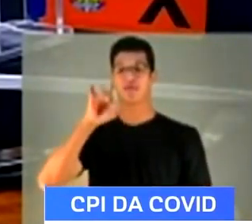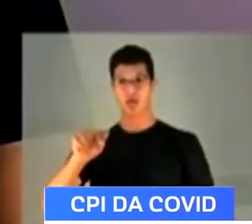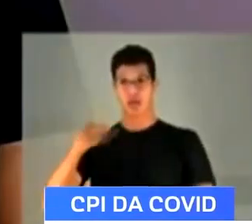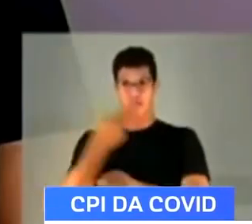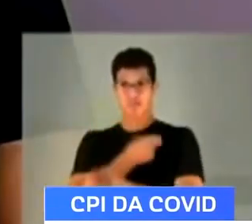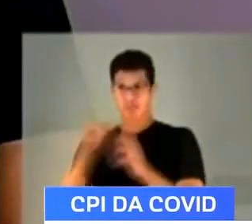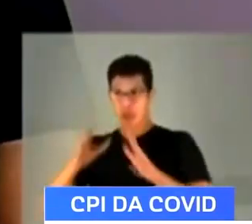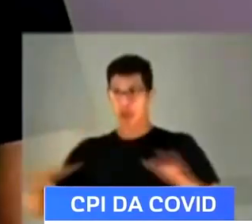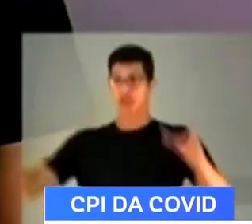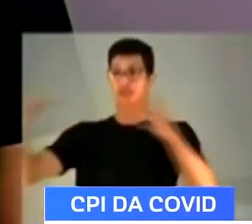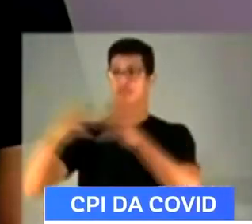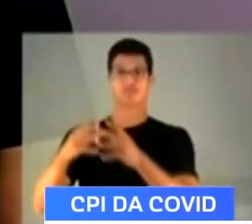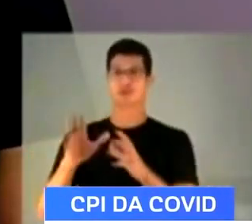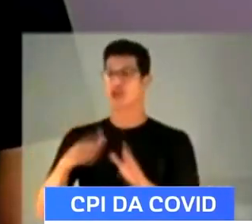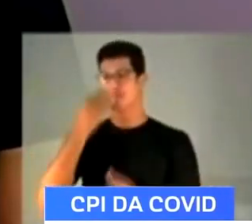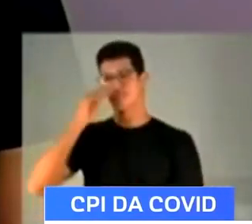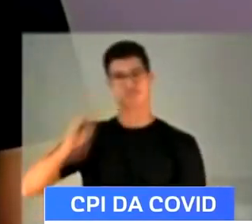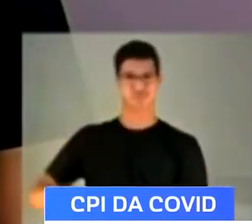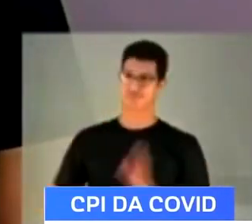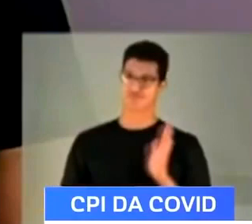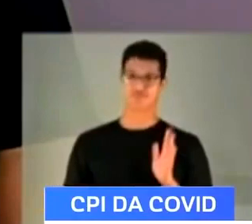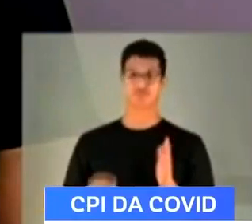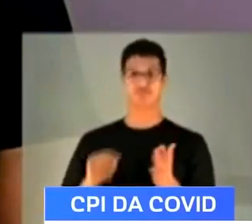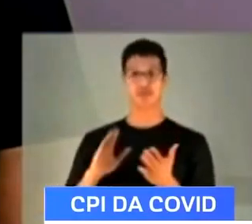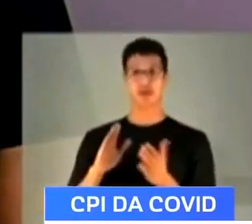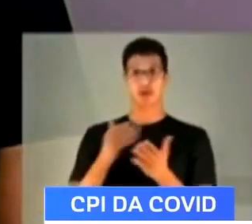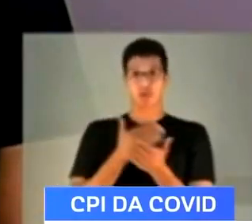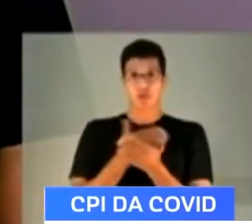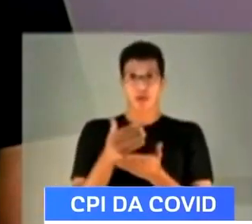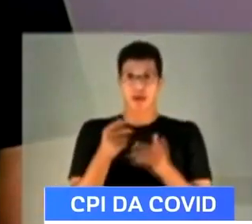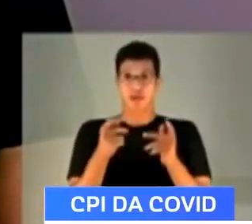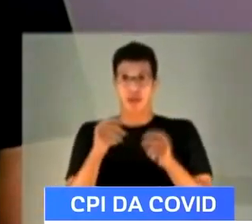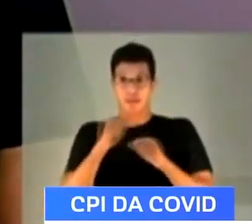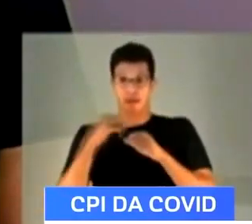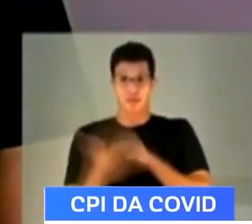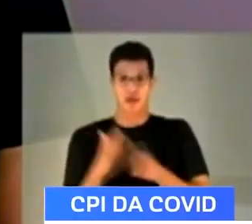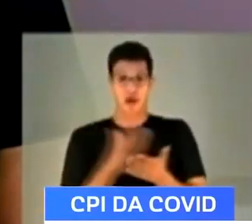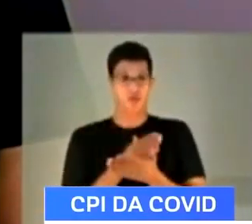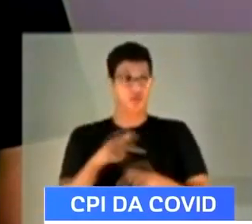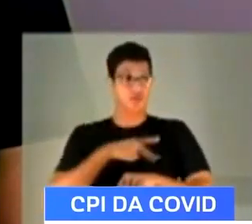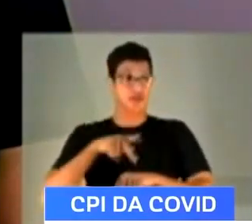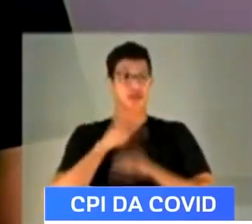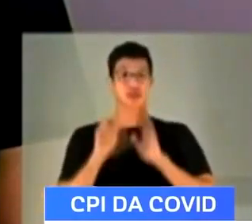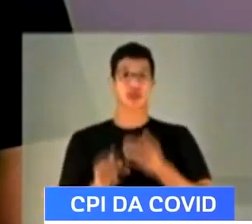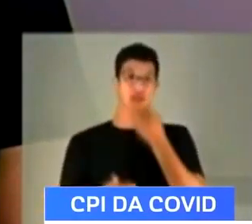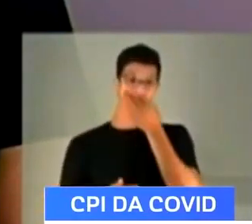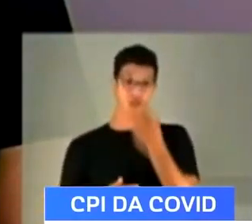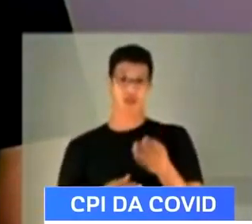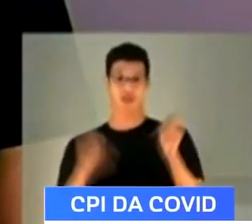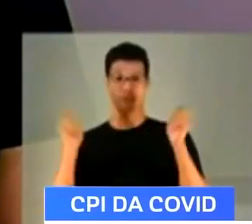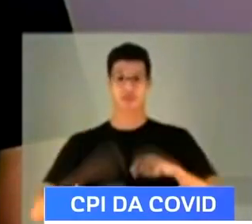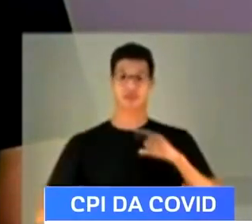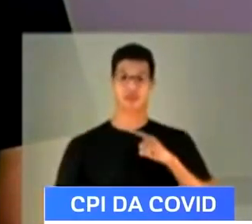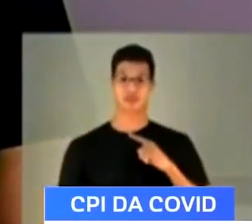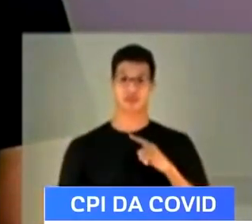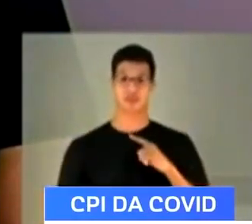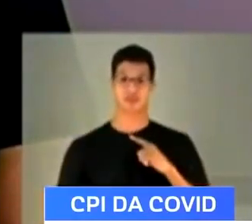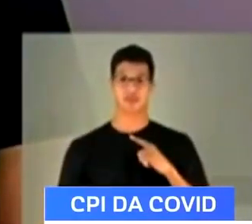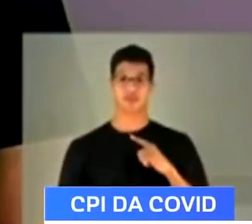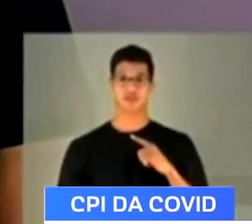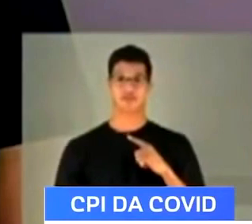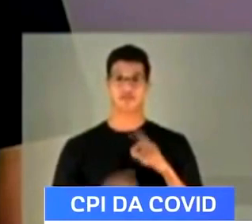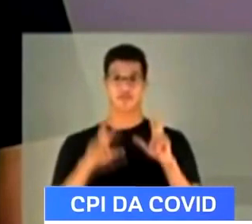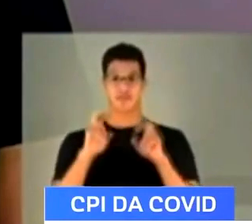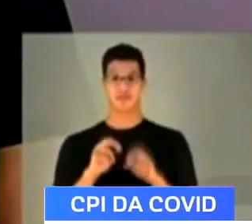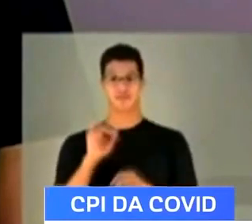rebanho? No começo da pandemia, alguns países da Europa, né, até chegaram a sugerir a possibilidade de ter